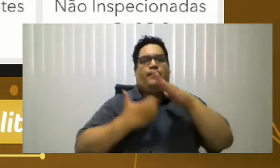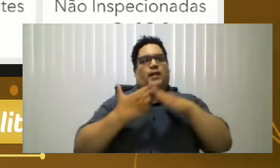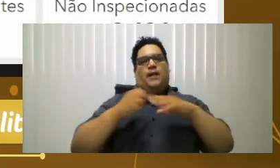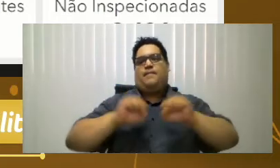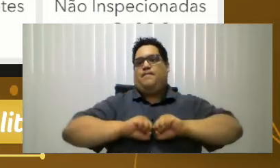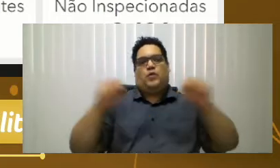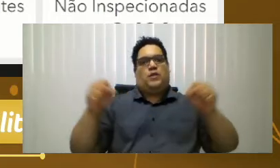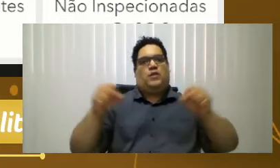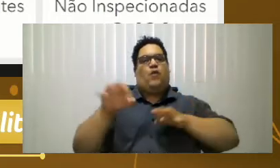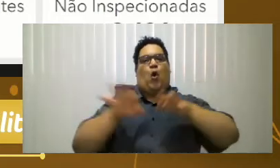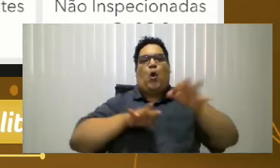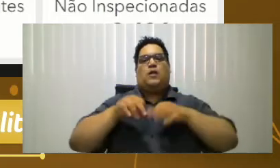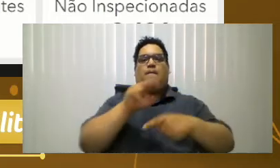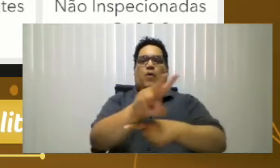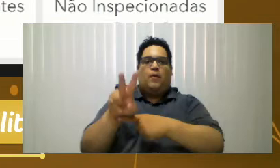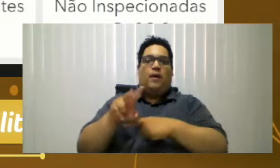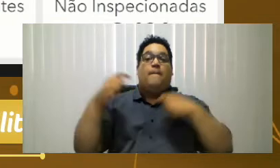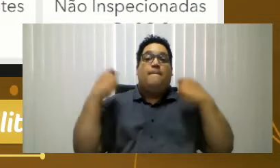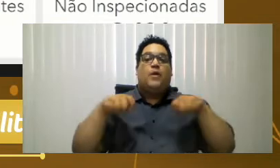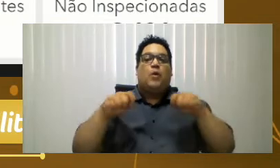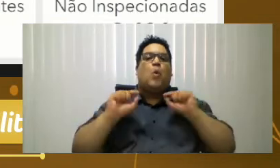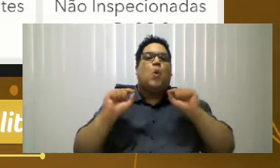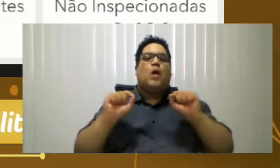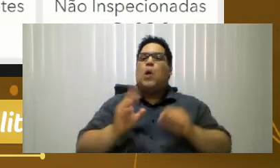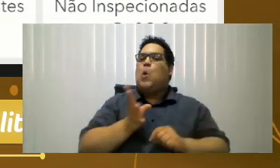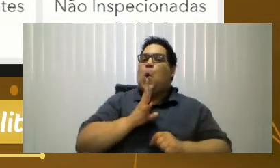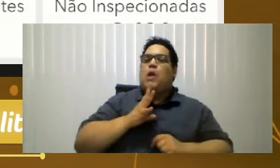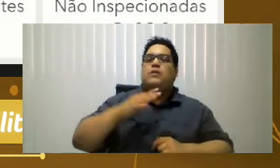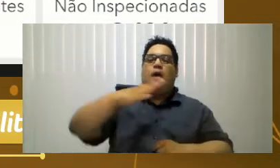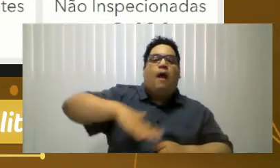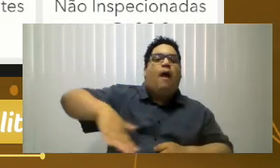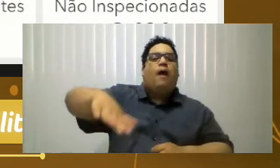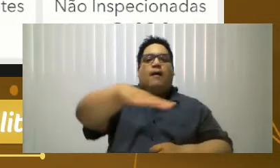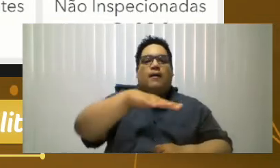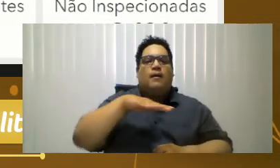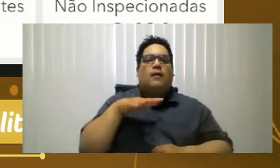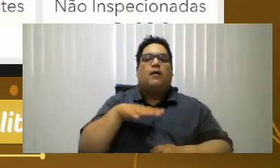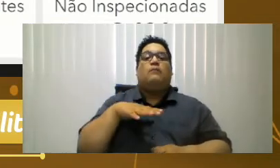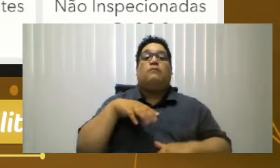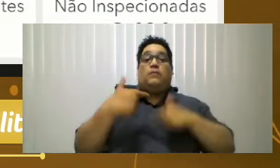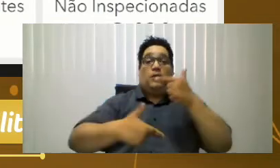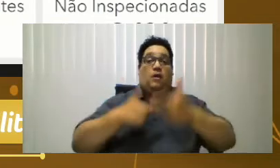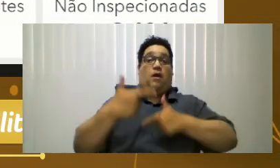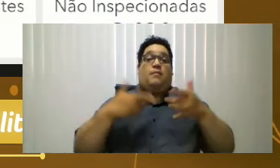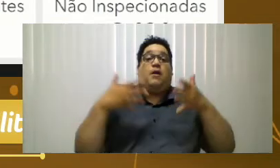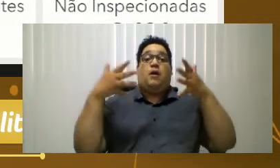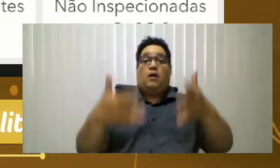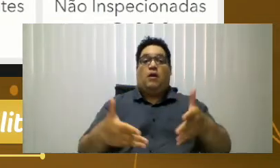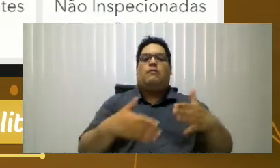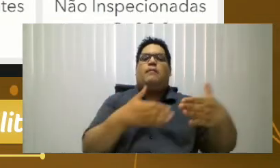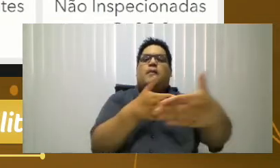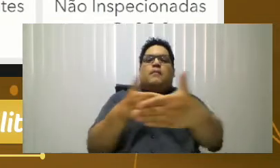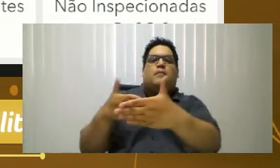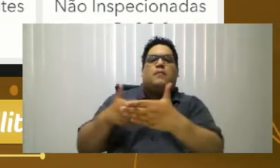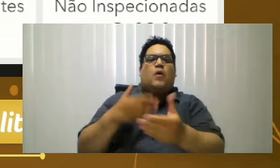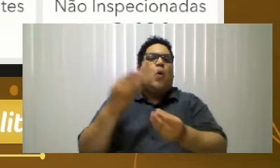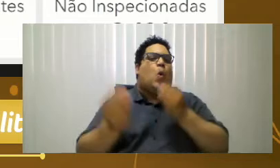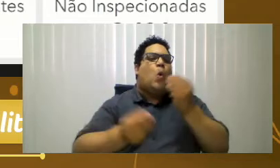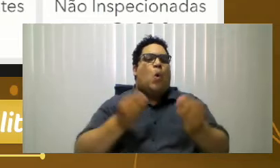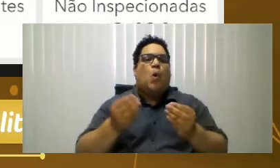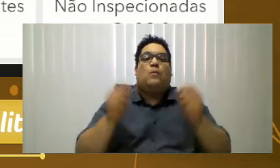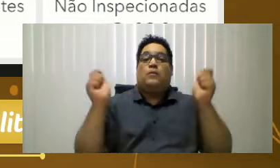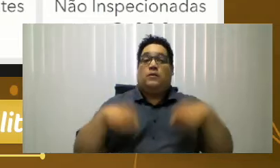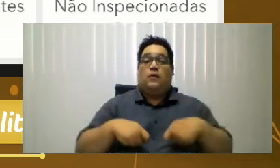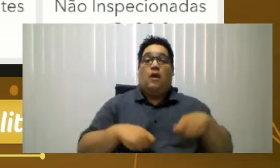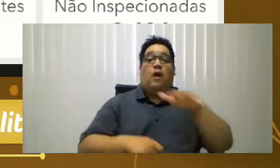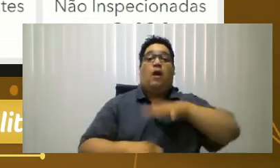o monitoramento. A gente tem que ter o mínimo, tem que conhecer onde que a gente atua, quais são nossos limites, quais são nossas servidões,